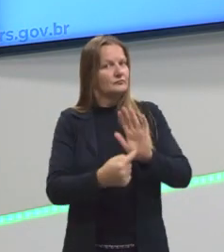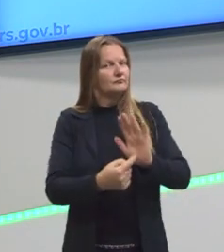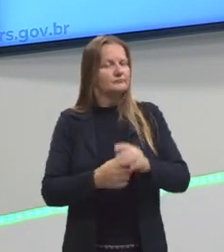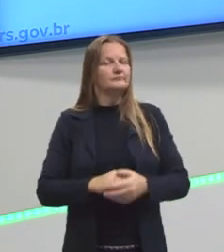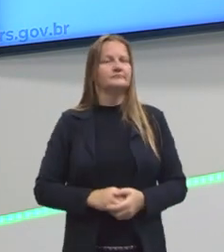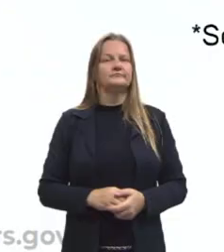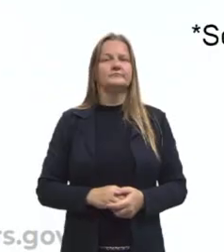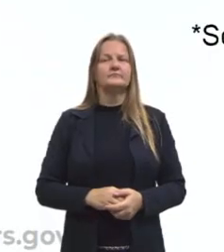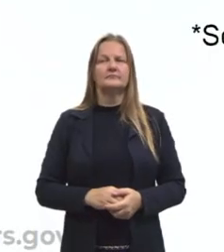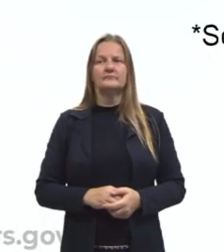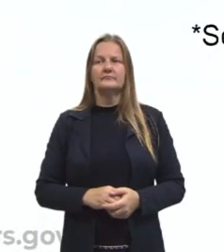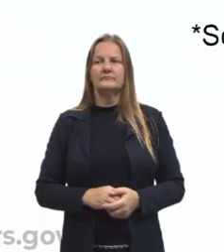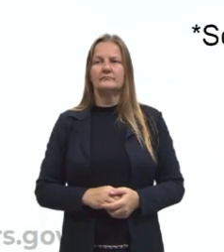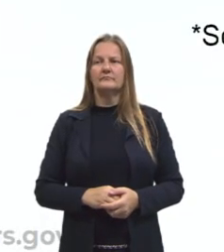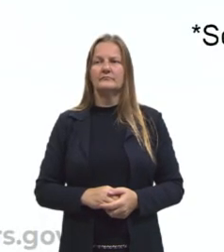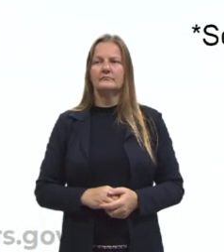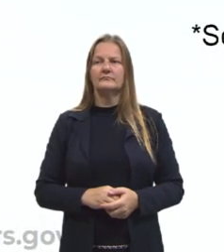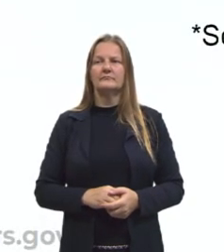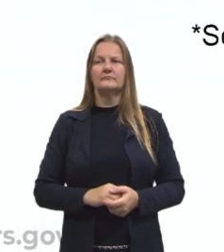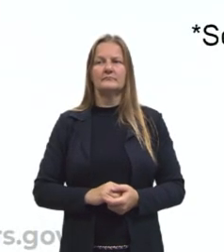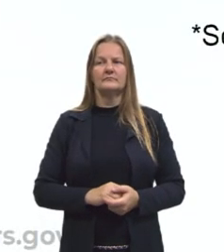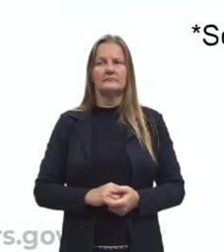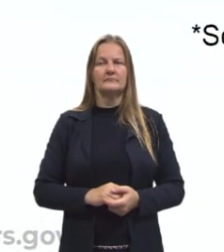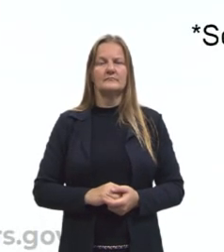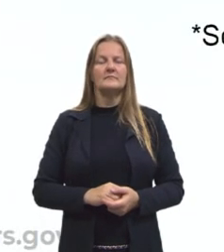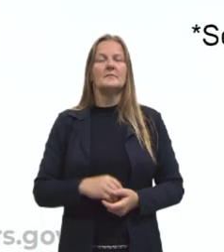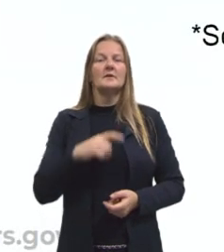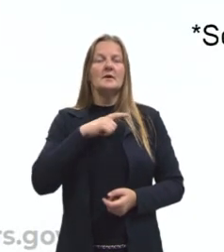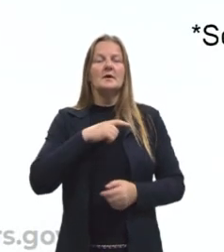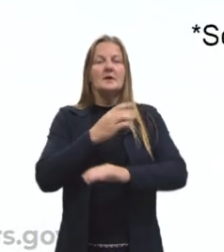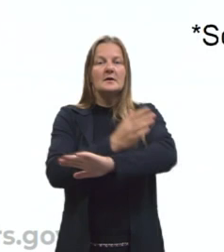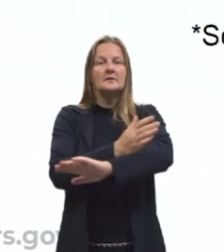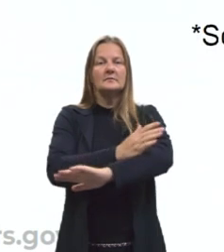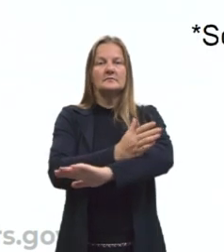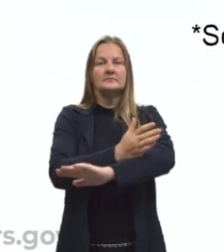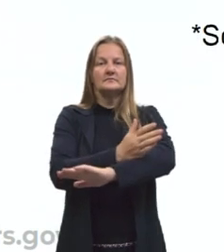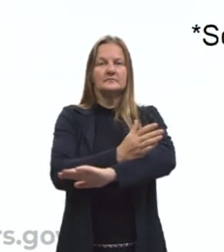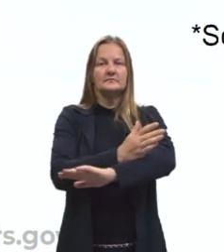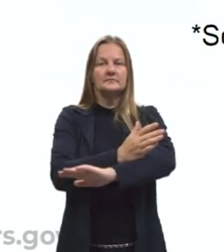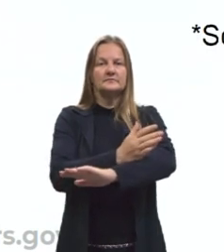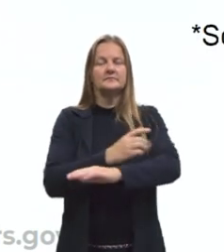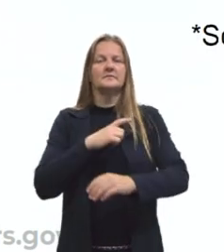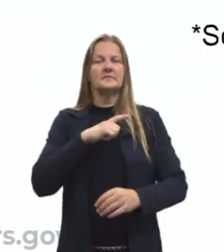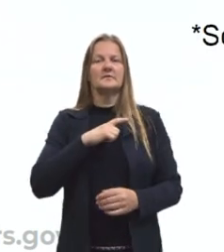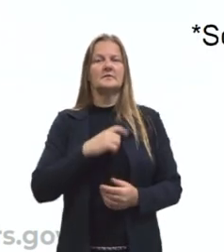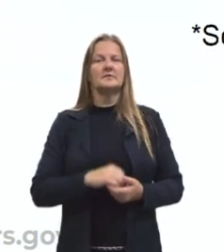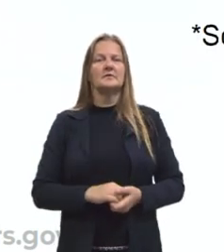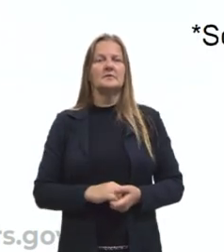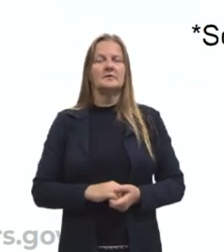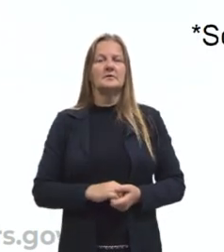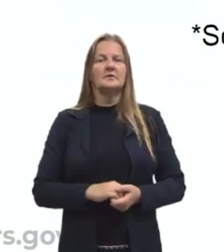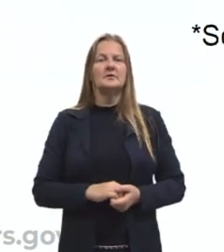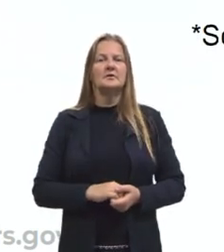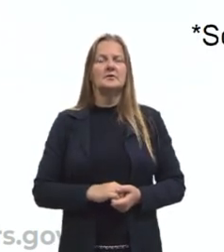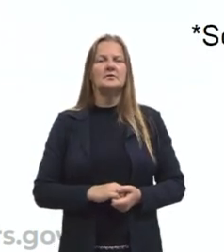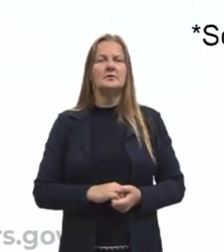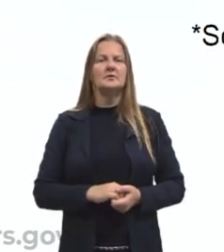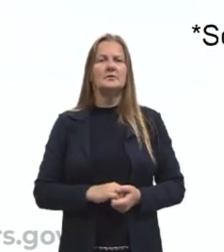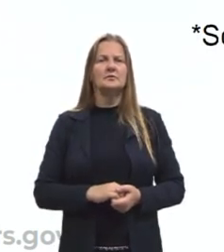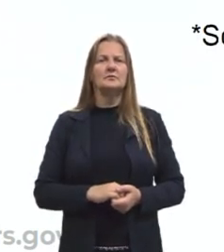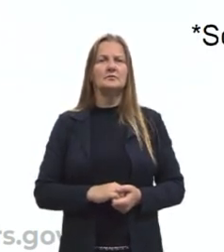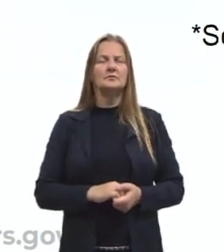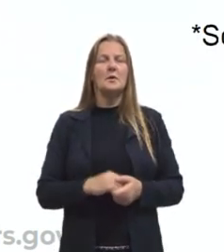e olha só então a O que é Idade Média não estamos falando do poder na Idade Média a idade média então é o